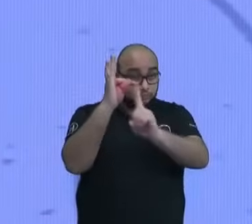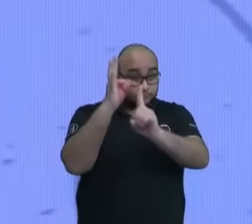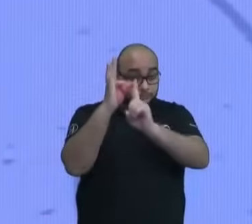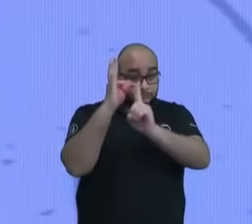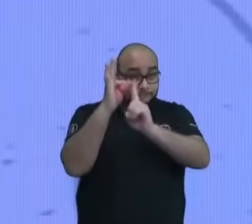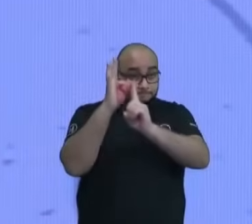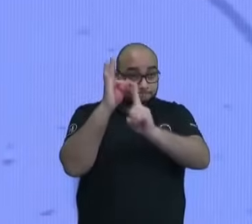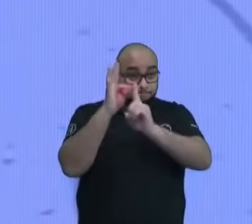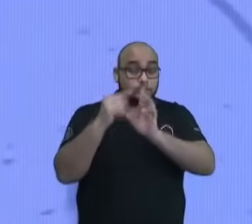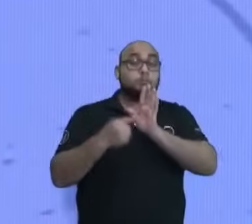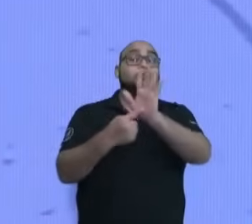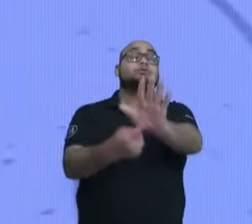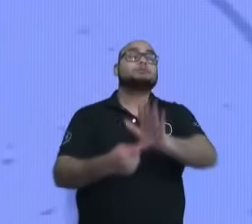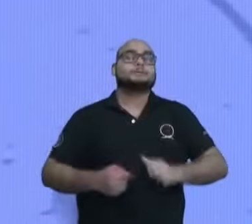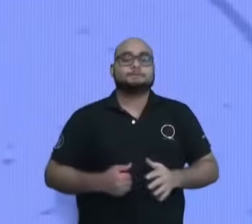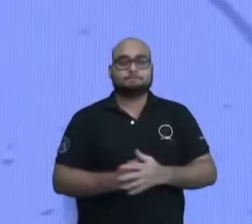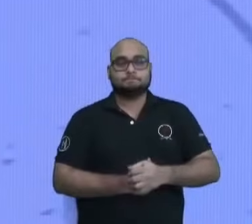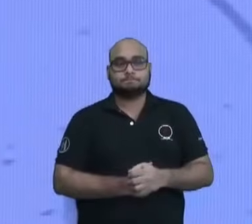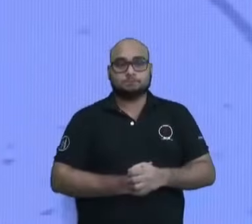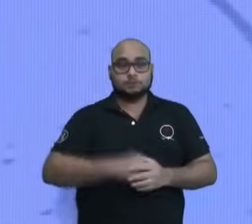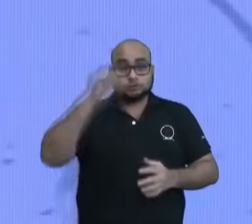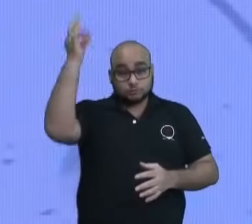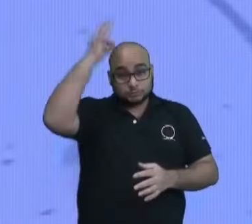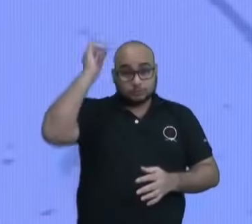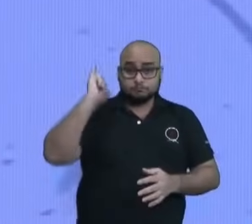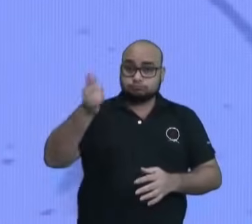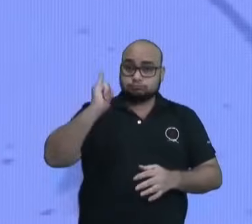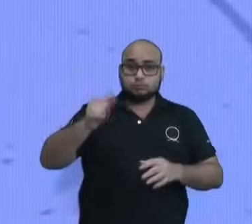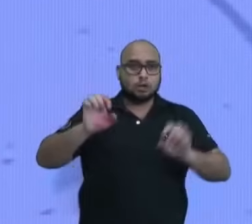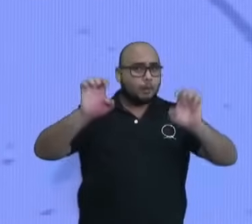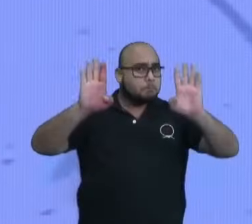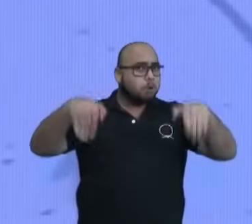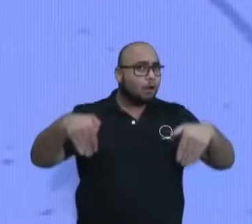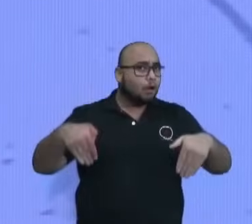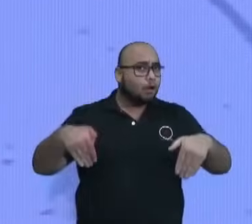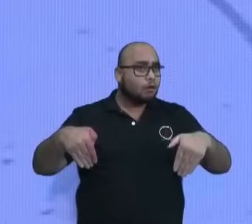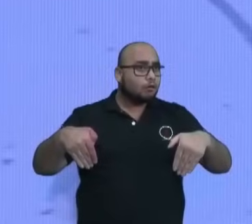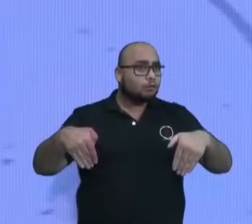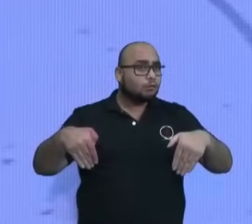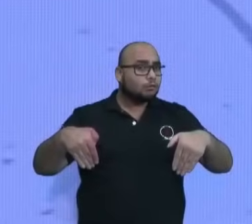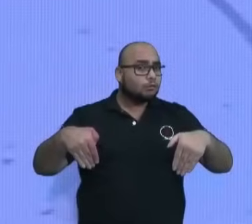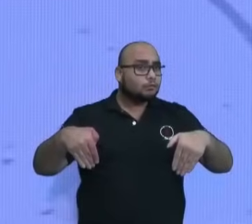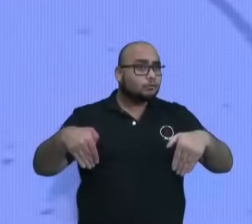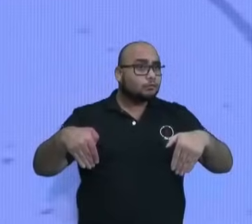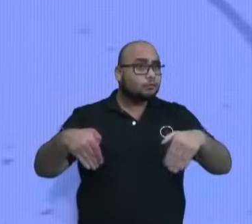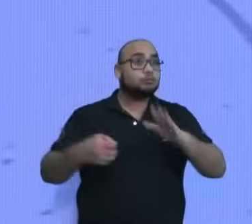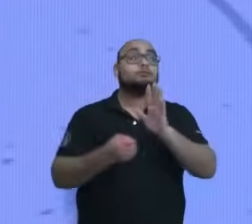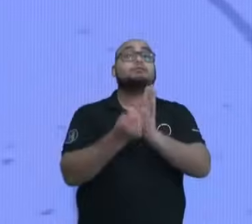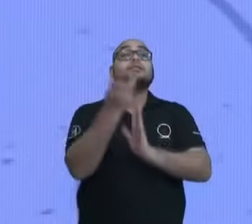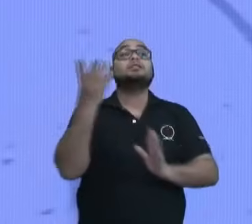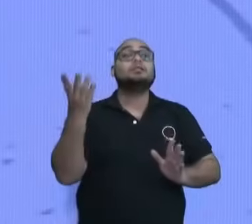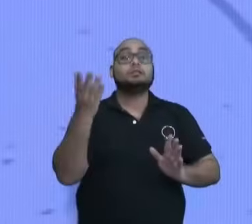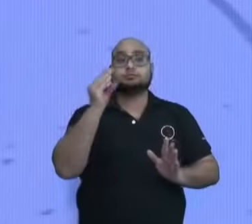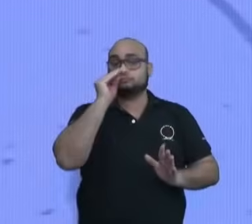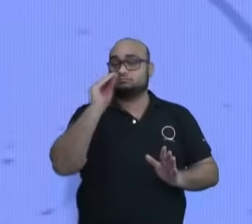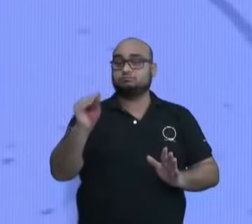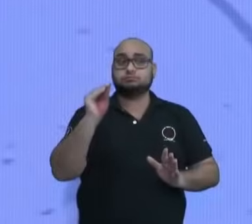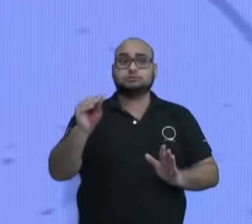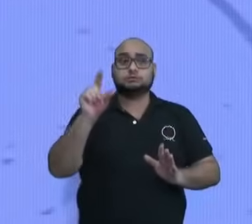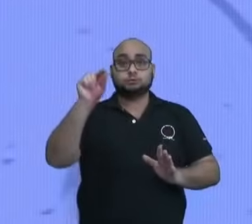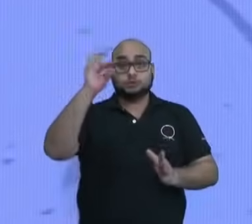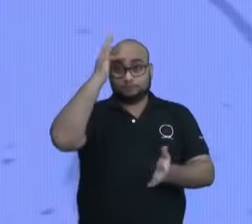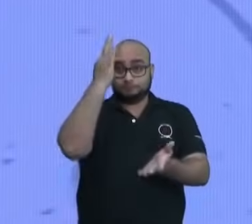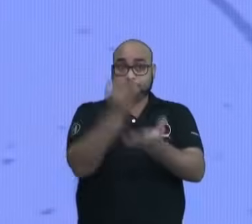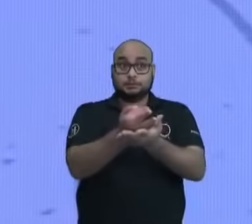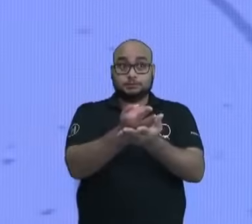nos últimos tempos muitos apostatarão da Fé dando ouvidos a espíritos enganadores e doutrinas de